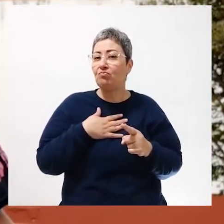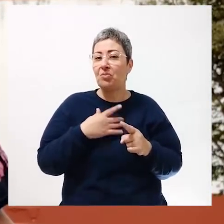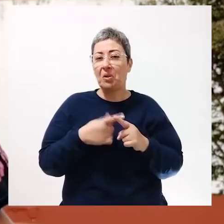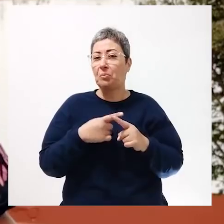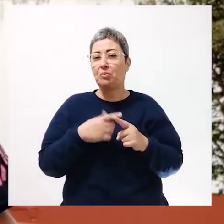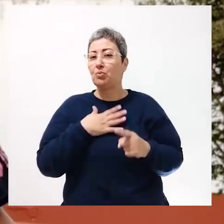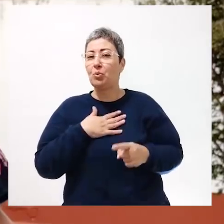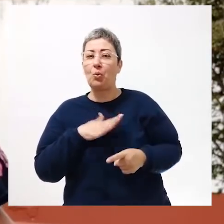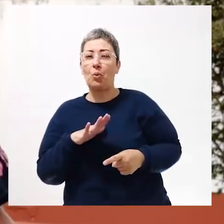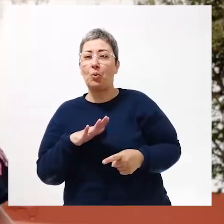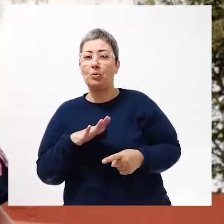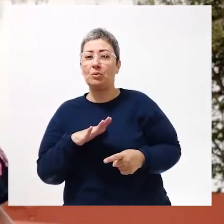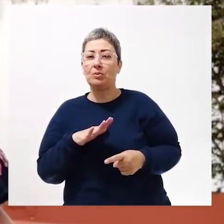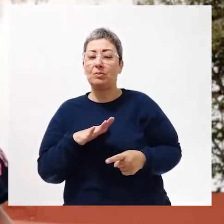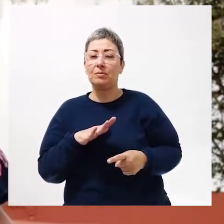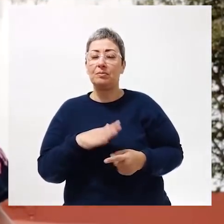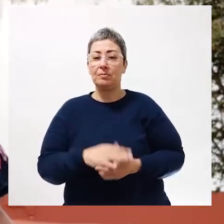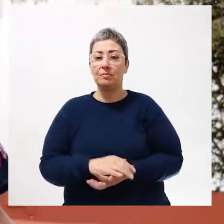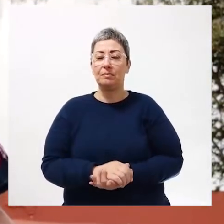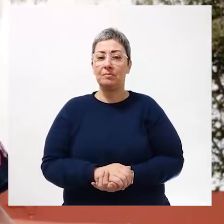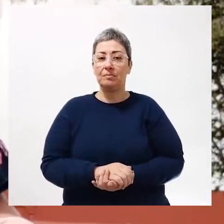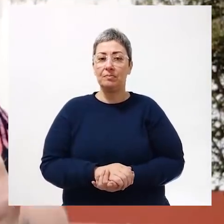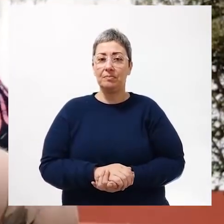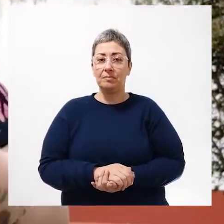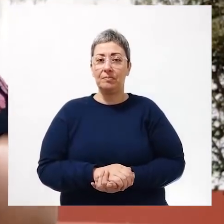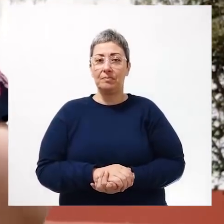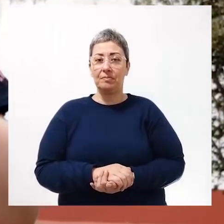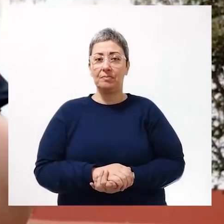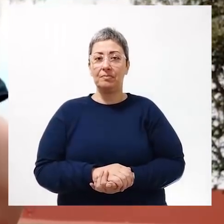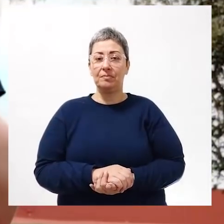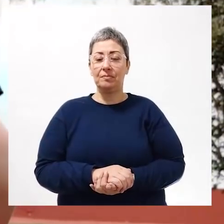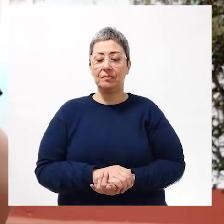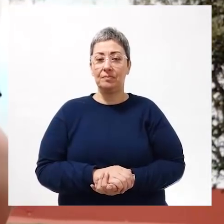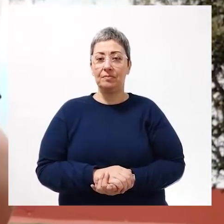gosta? Por que você não gosta?